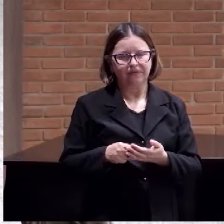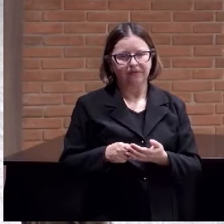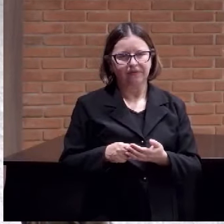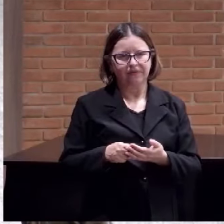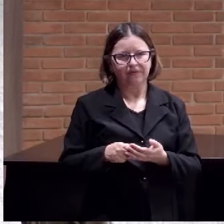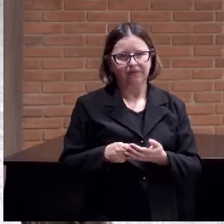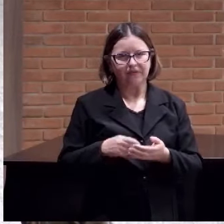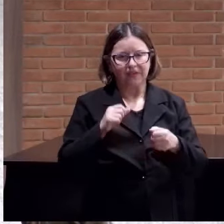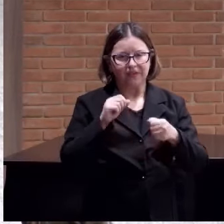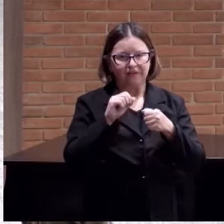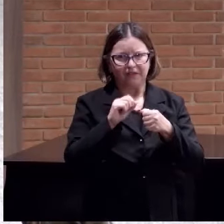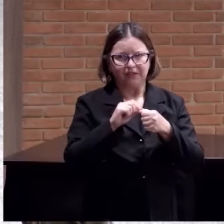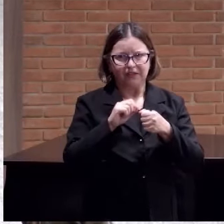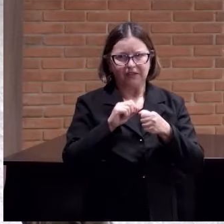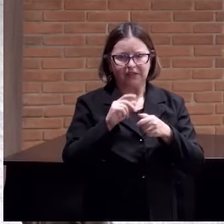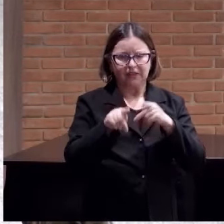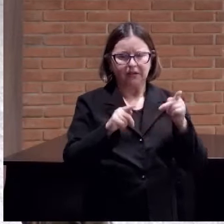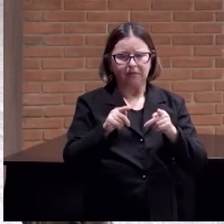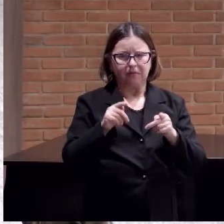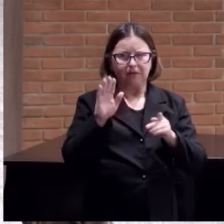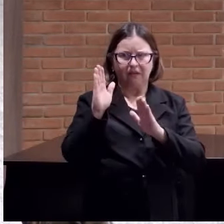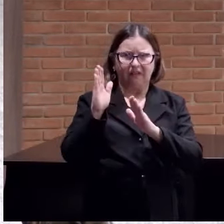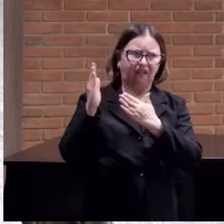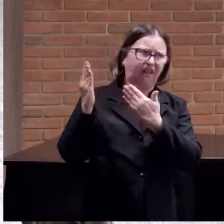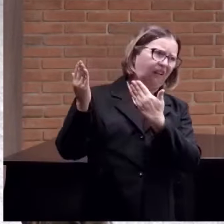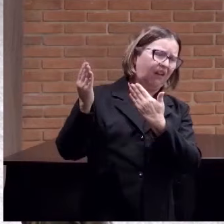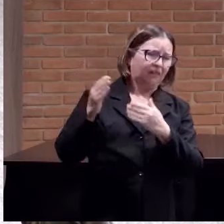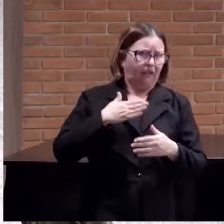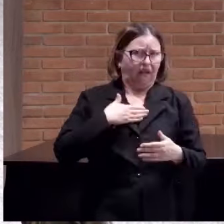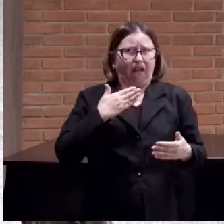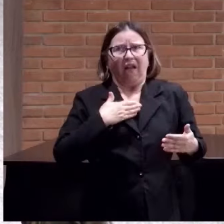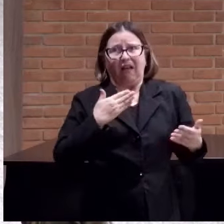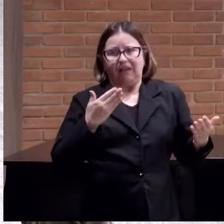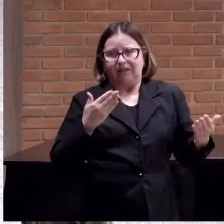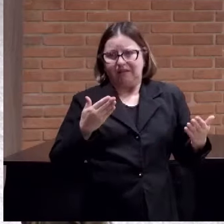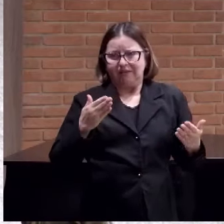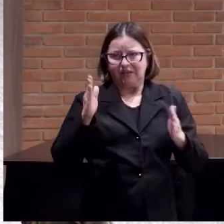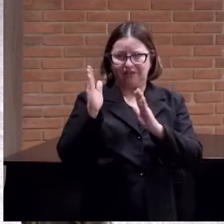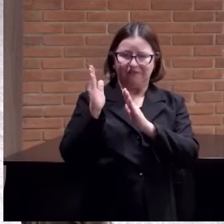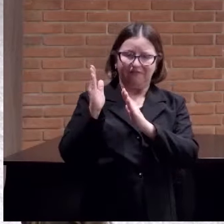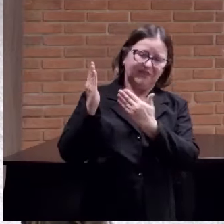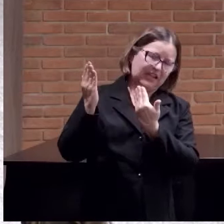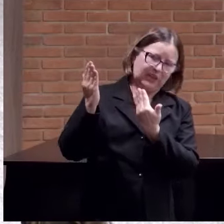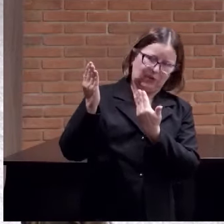o escândalo ou a apostasia.